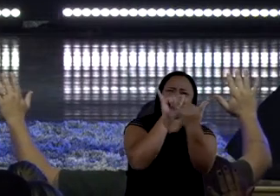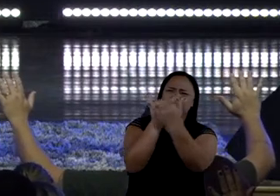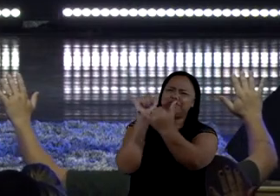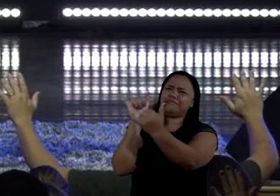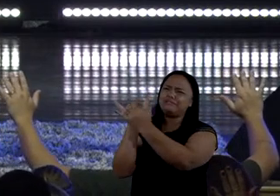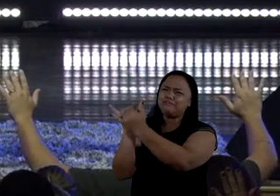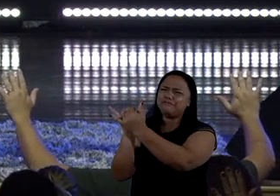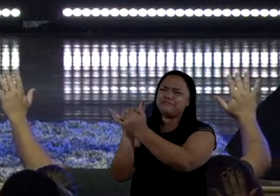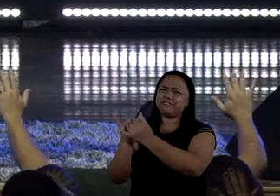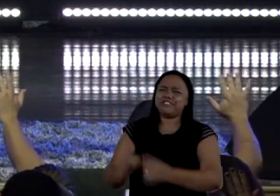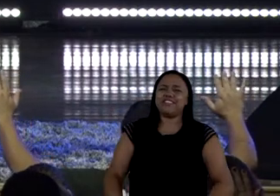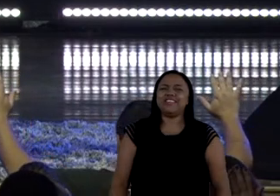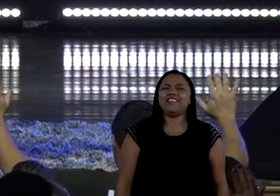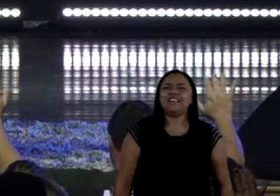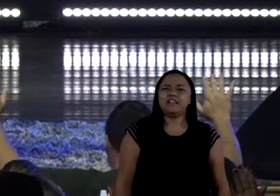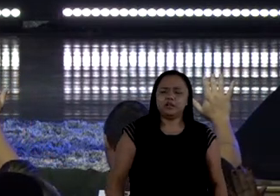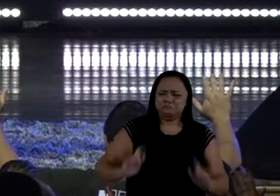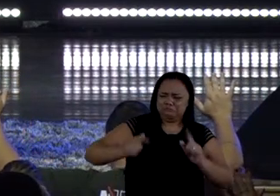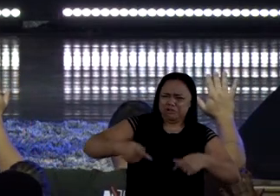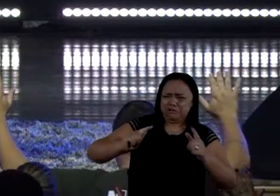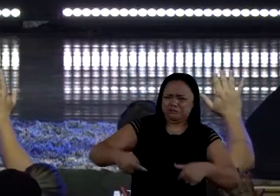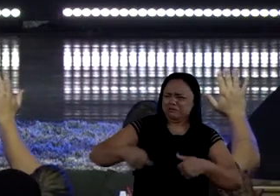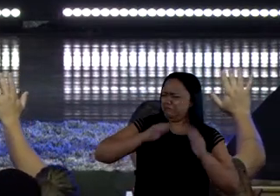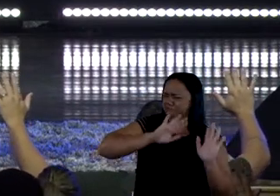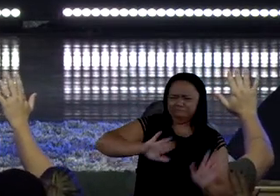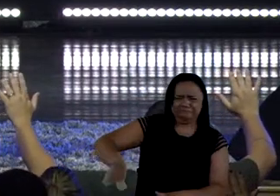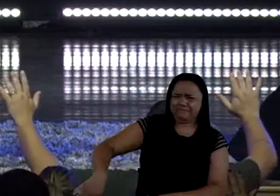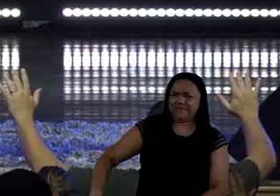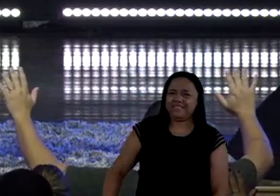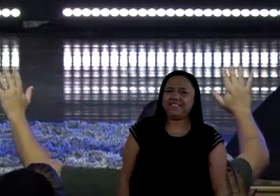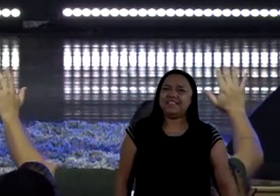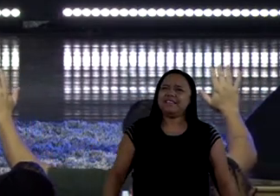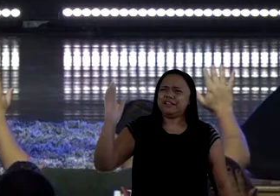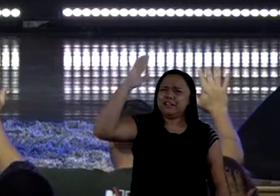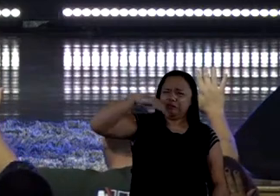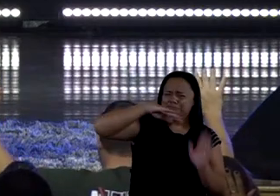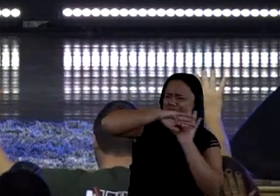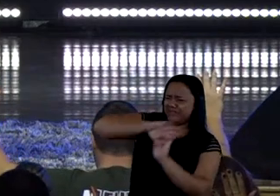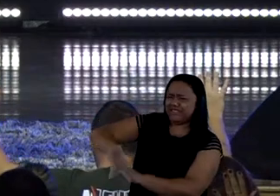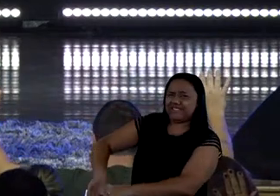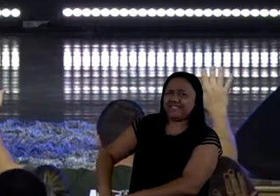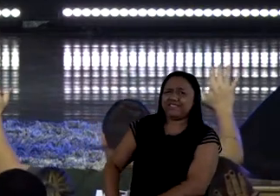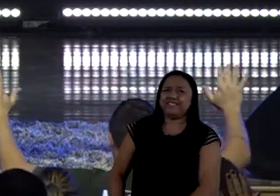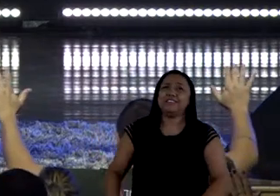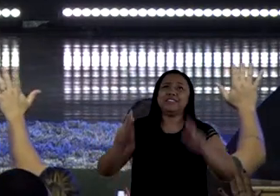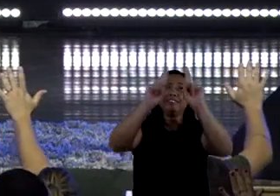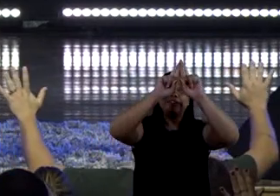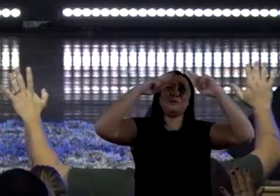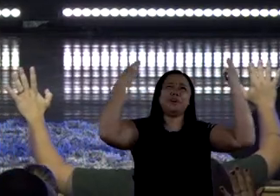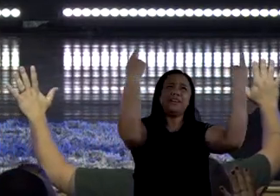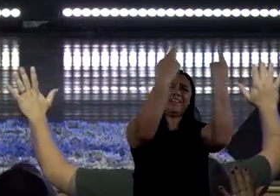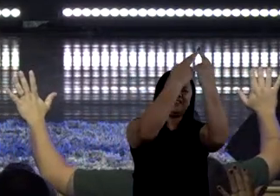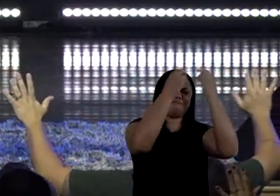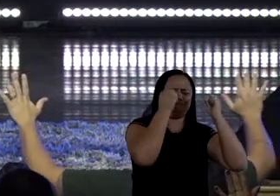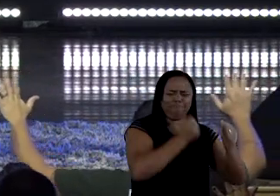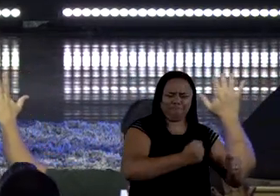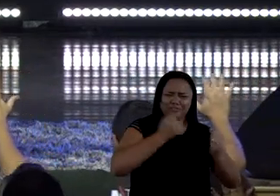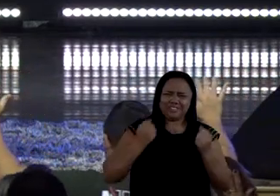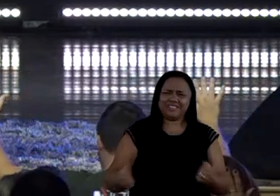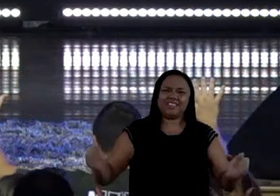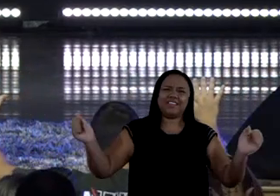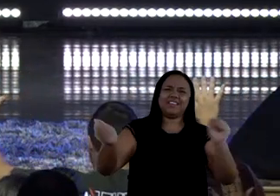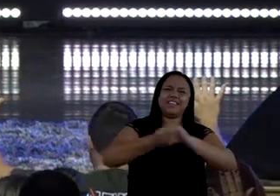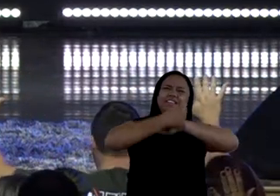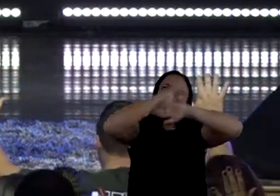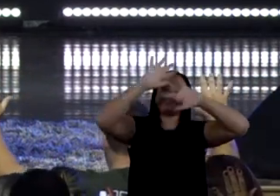aos nossos devedores, e não nos deixe cair em tentação, mas livra-nos do mal, pois teu é o reino, o